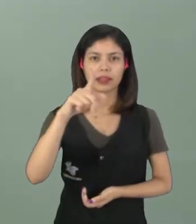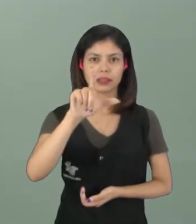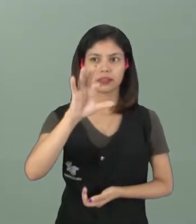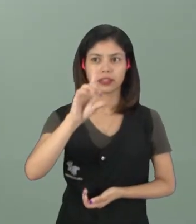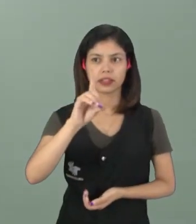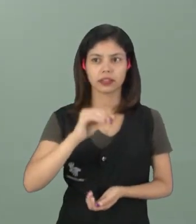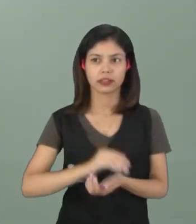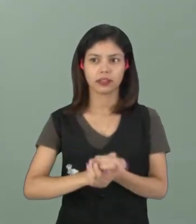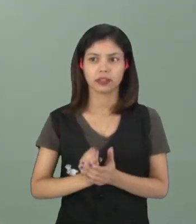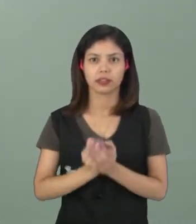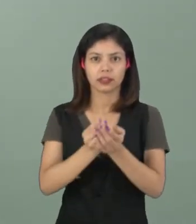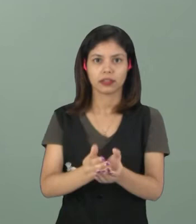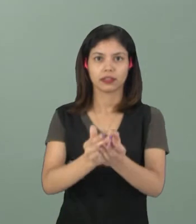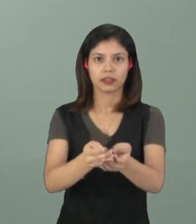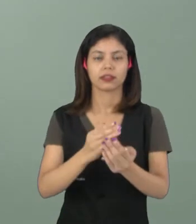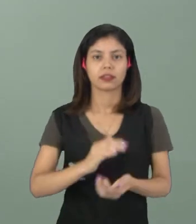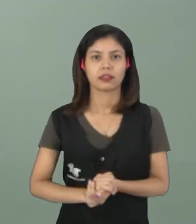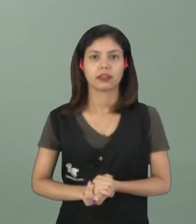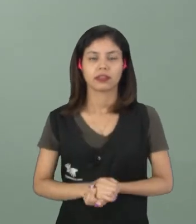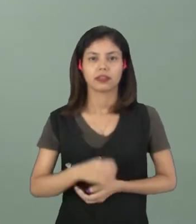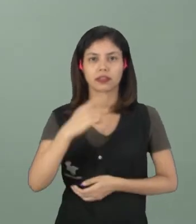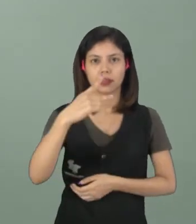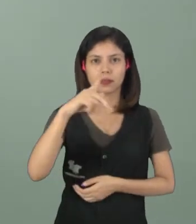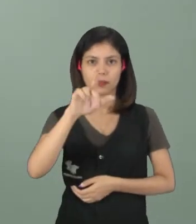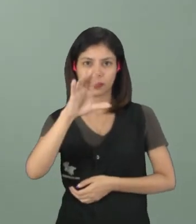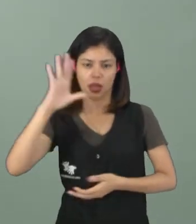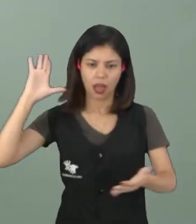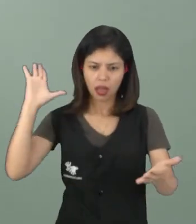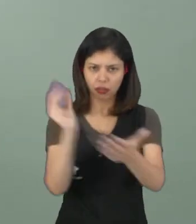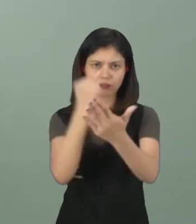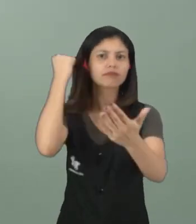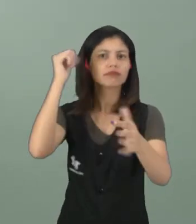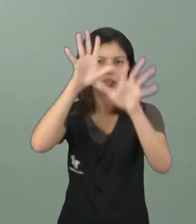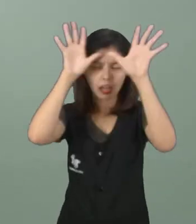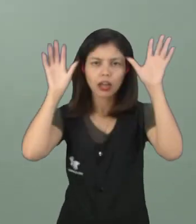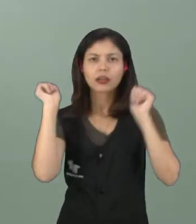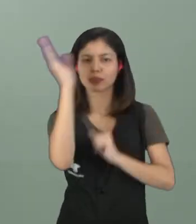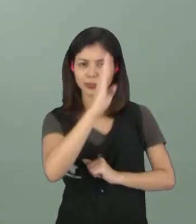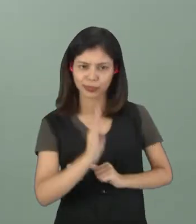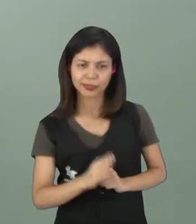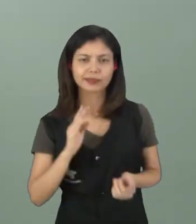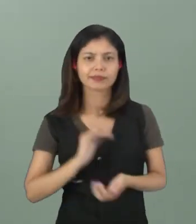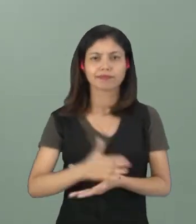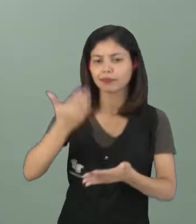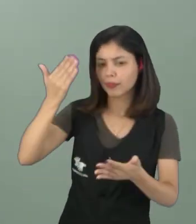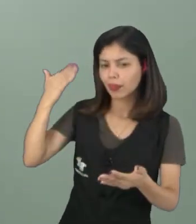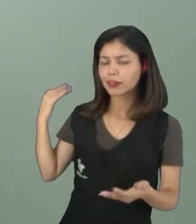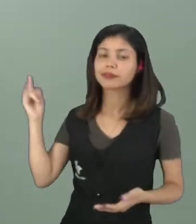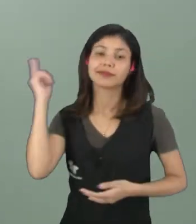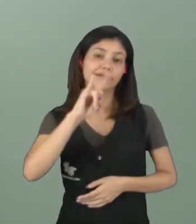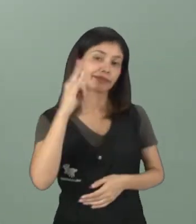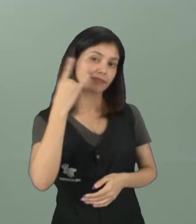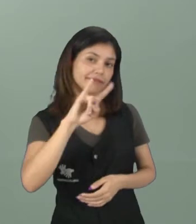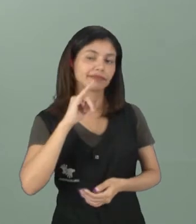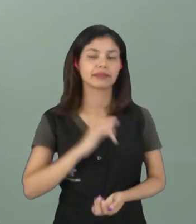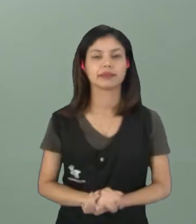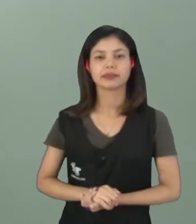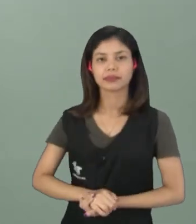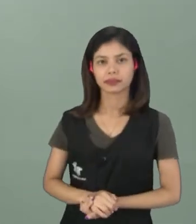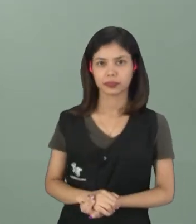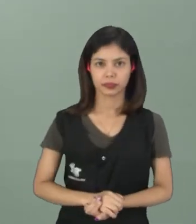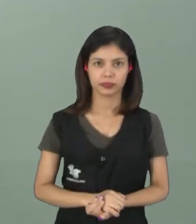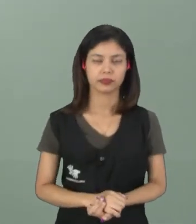juntamente com e seringueiros para conquistar o Acre para o Brasil que antes pertencia à Bolívia